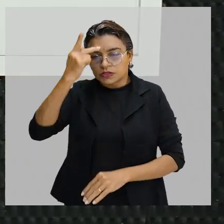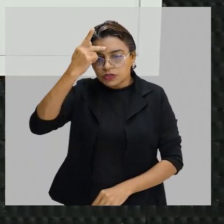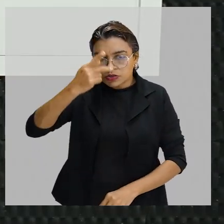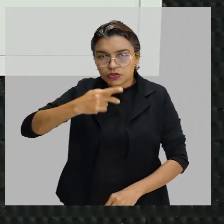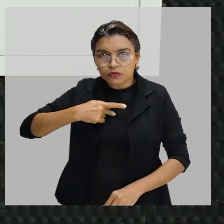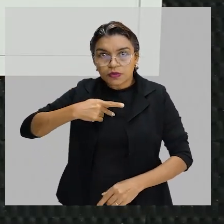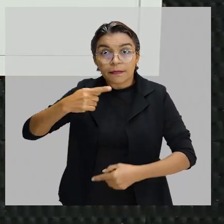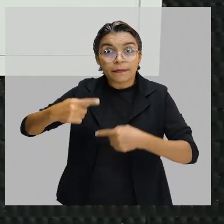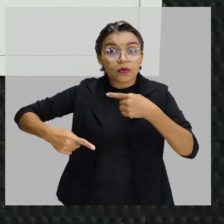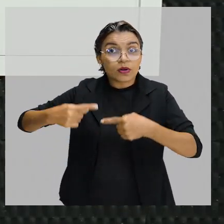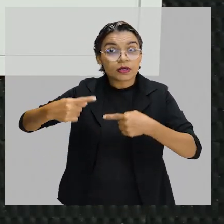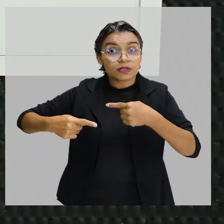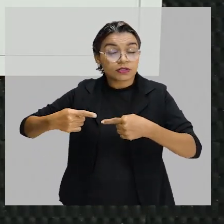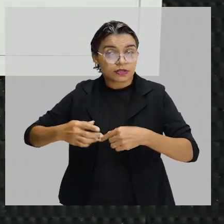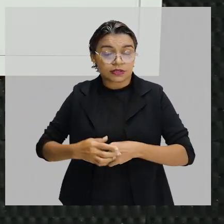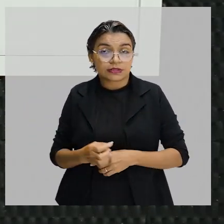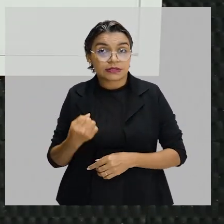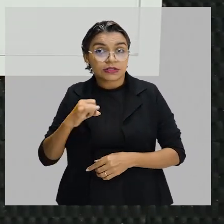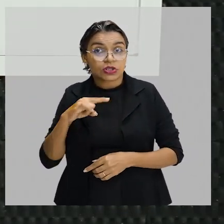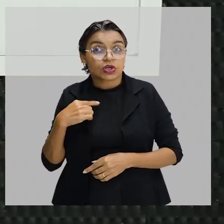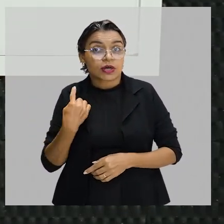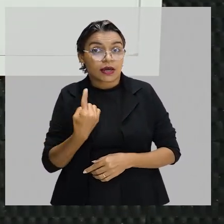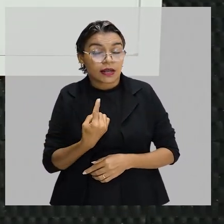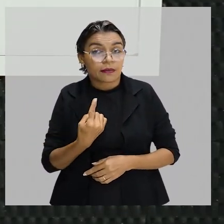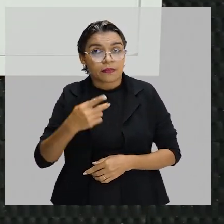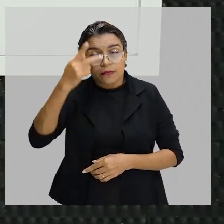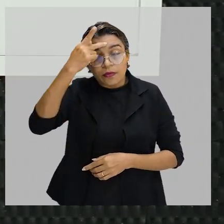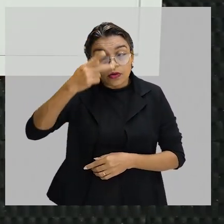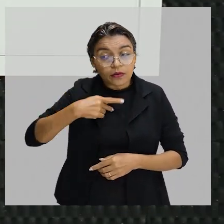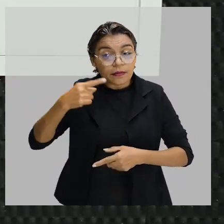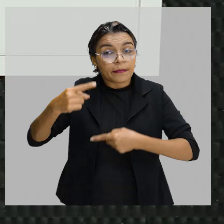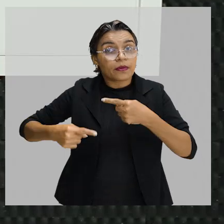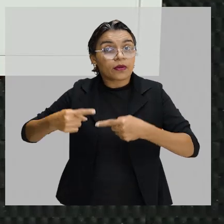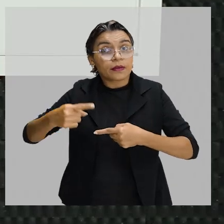autonomia política, obviamente, vocês já vão perceber que